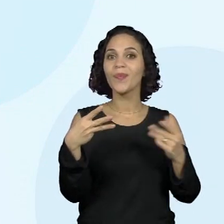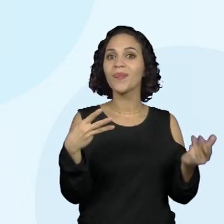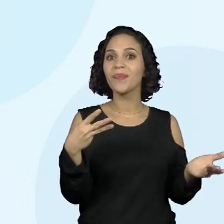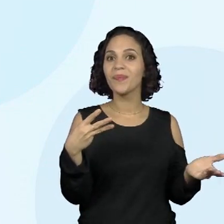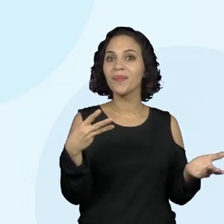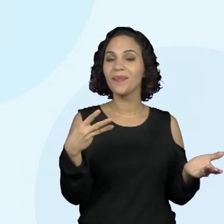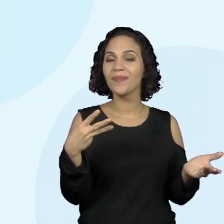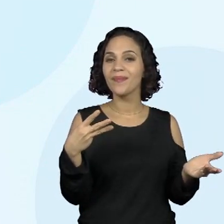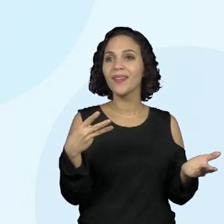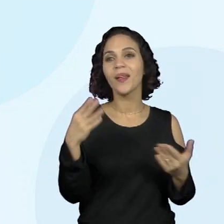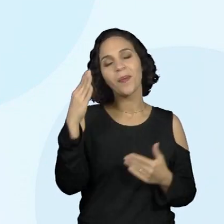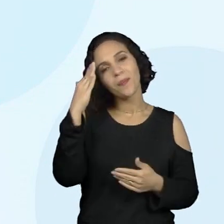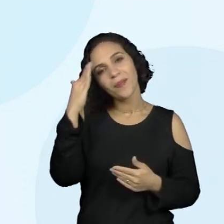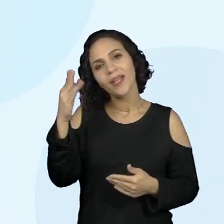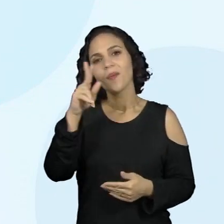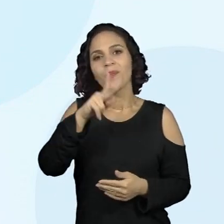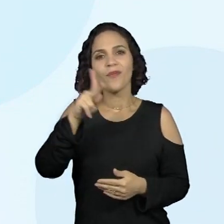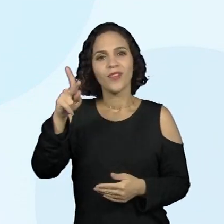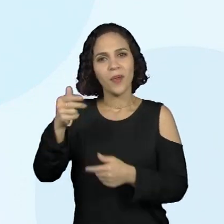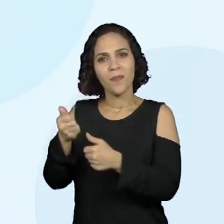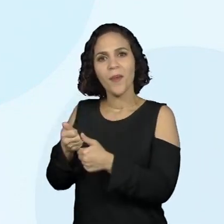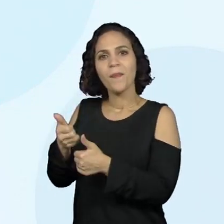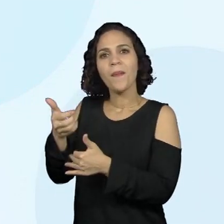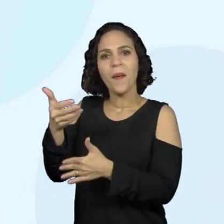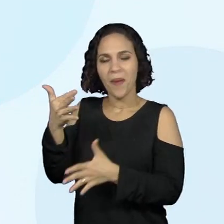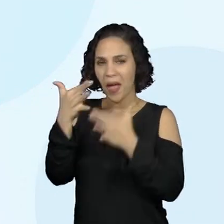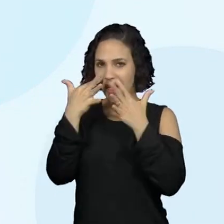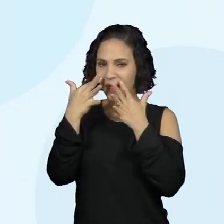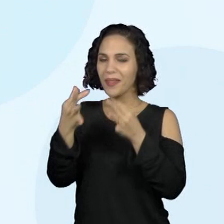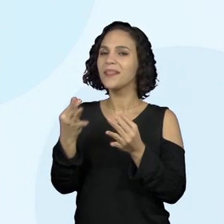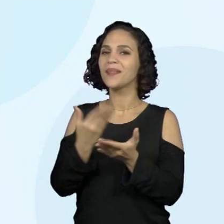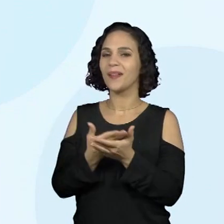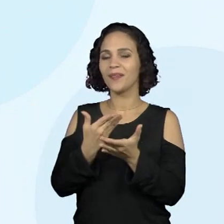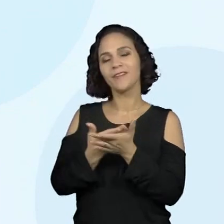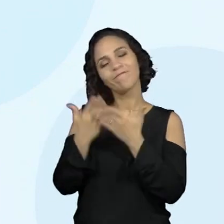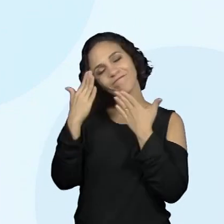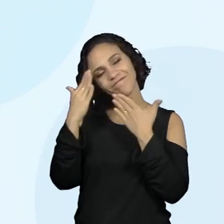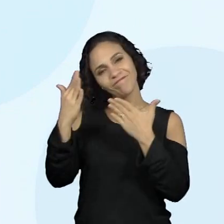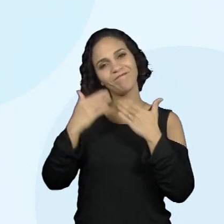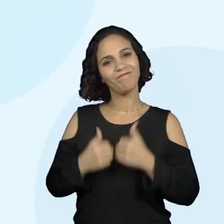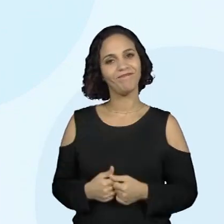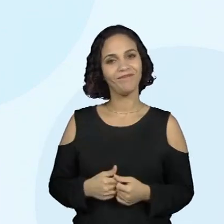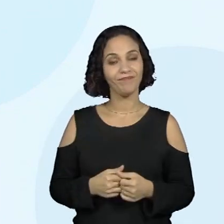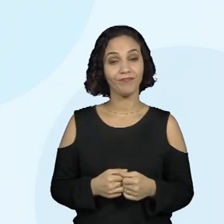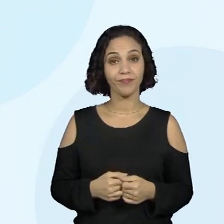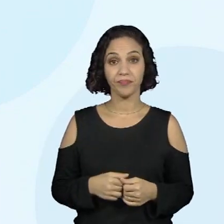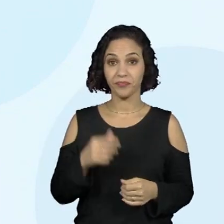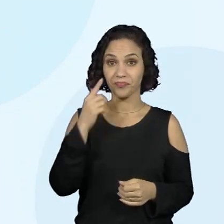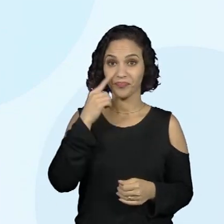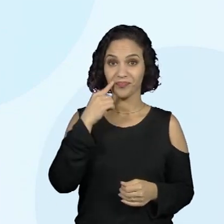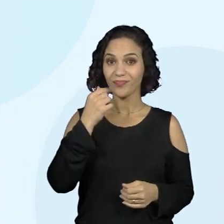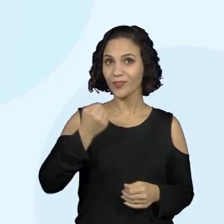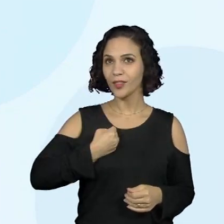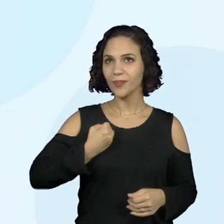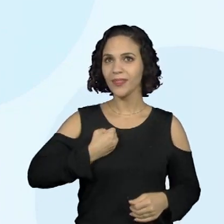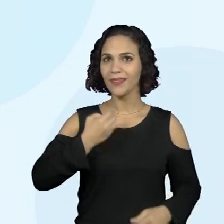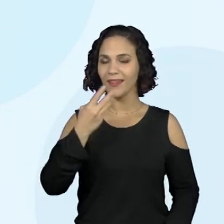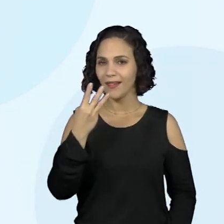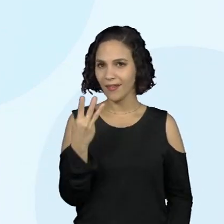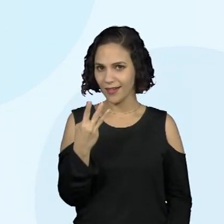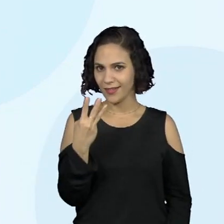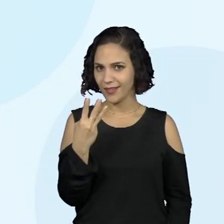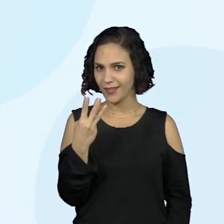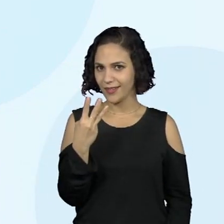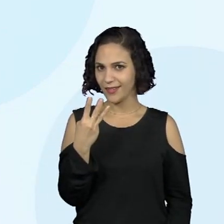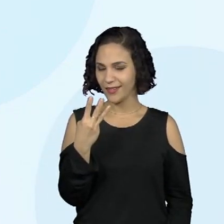Obrigado, professores que estão participando aí, atentos aqui comigo à aula. Muito obrigado. Na figura 3,